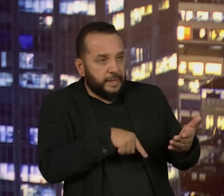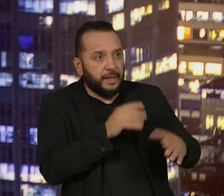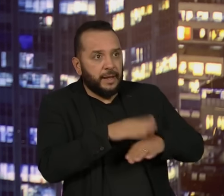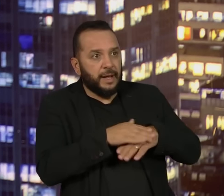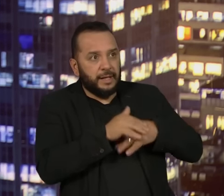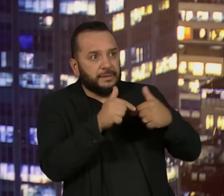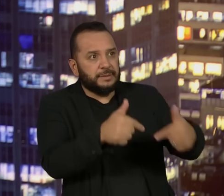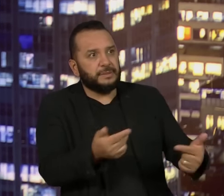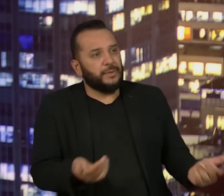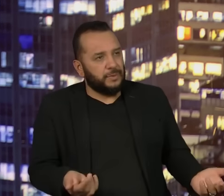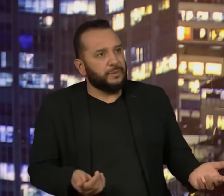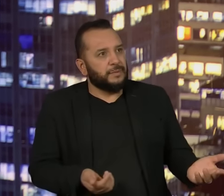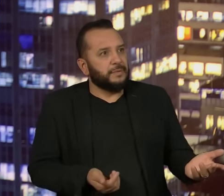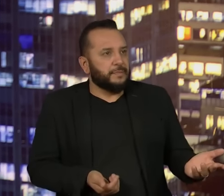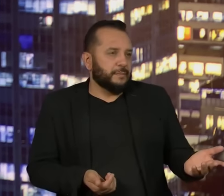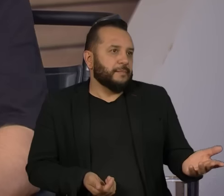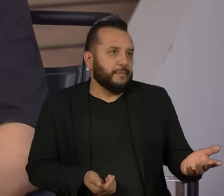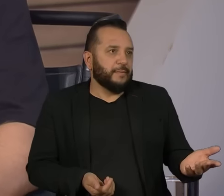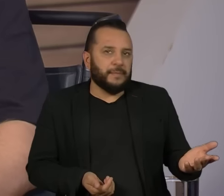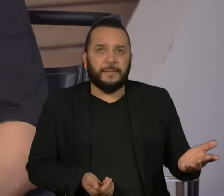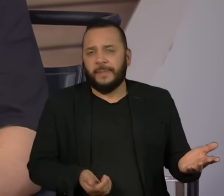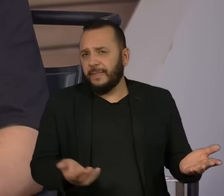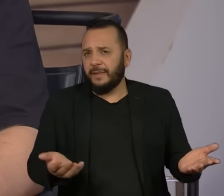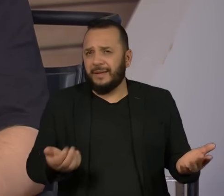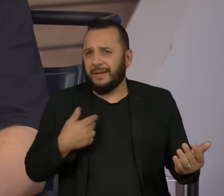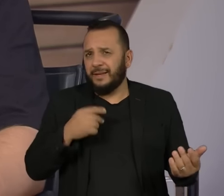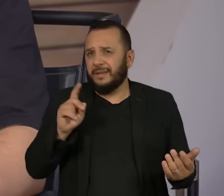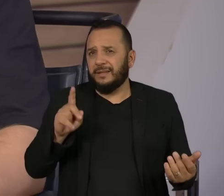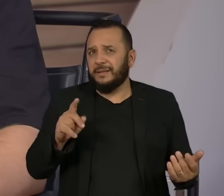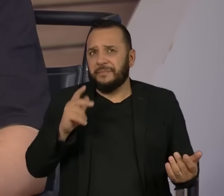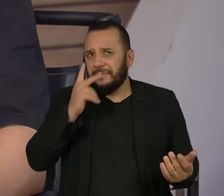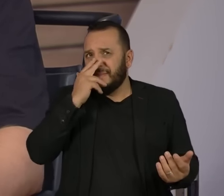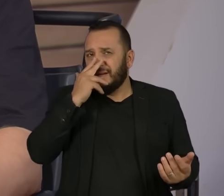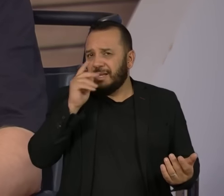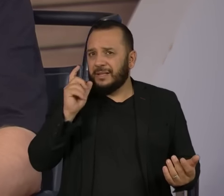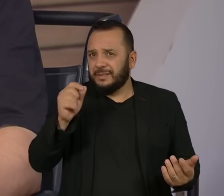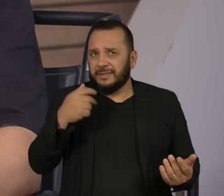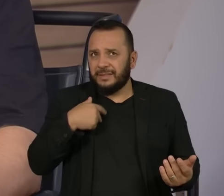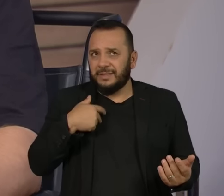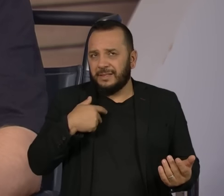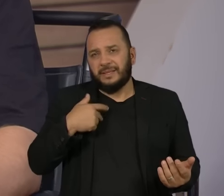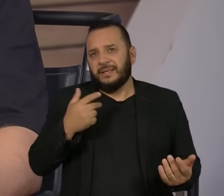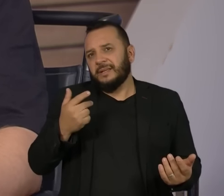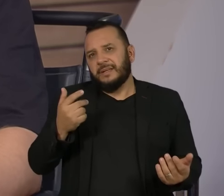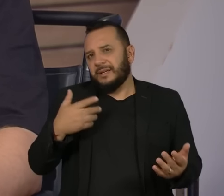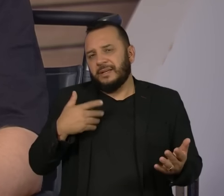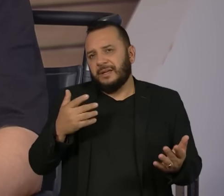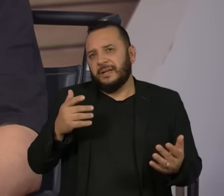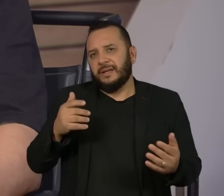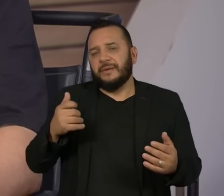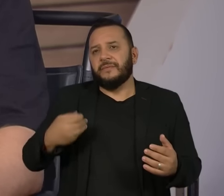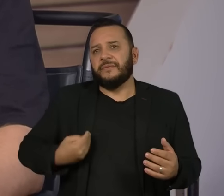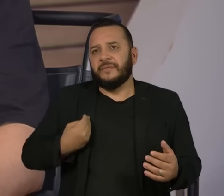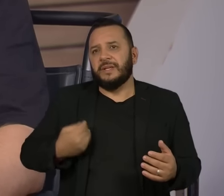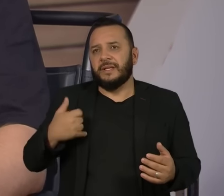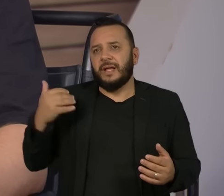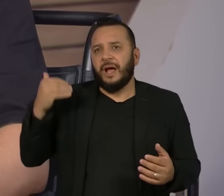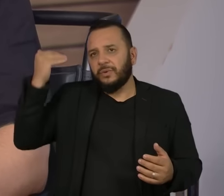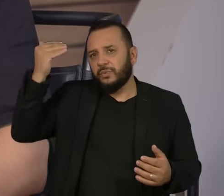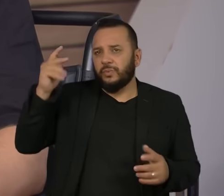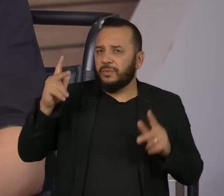um comando a literatura, né? Literal, que é uma coisa que acho que invadiu a vida dos adultos como uma espécie de